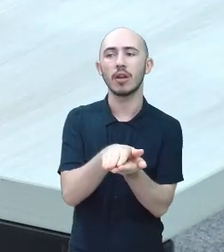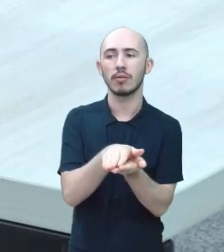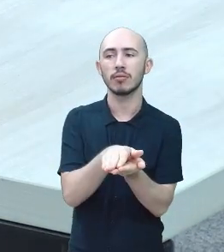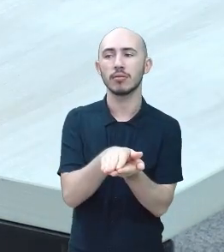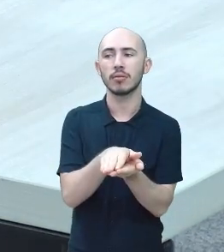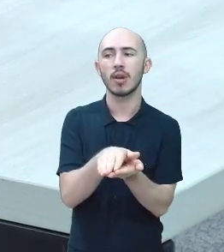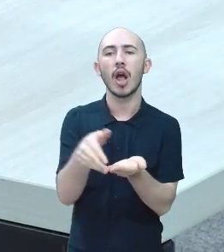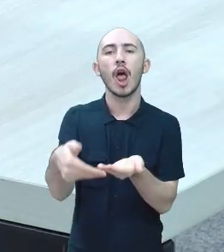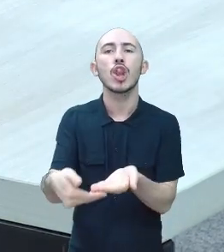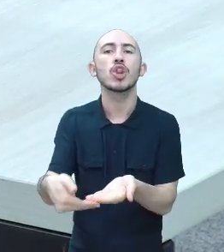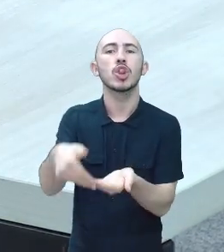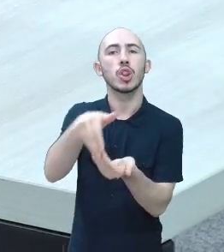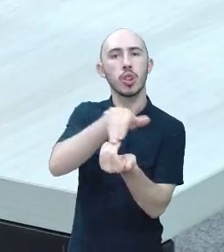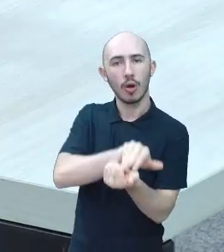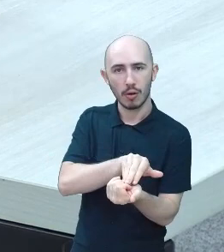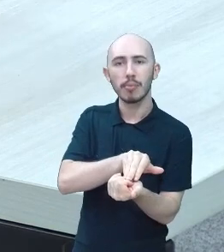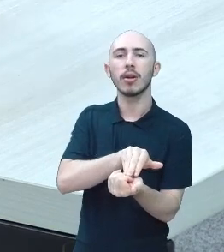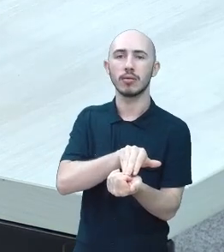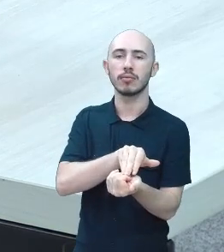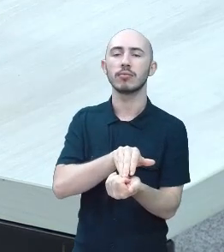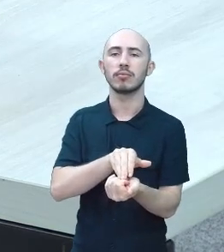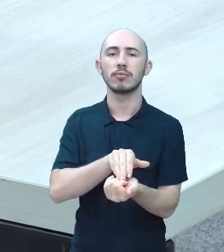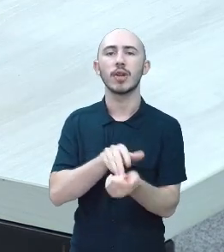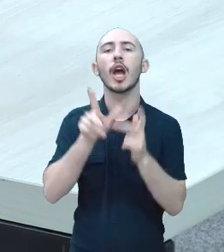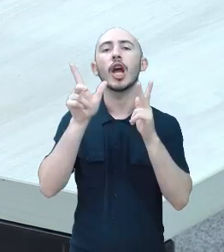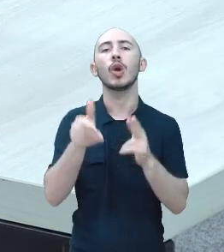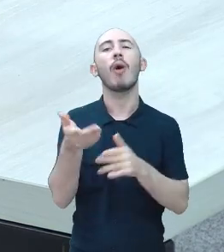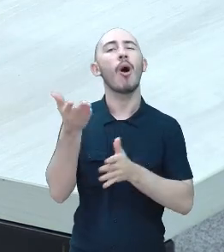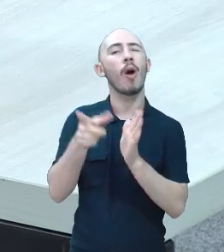tem a marcação da dobra anterior.